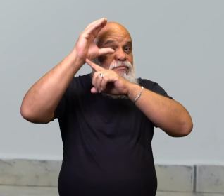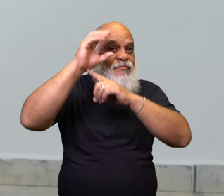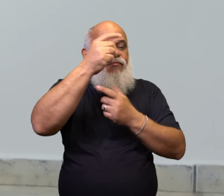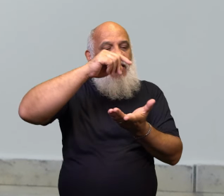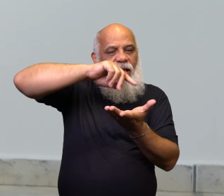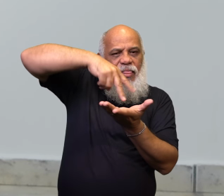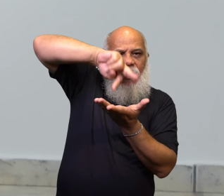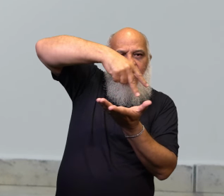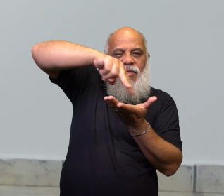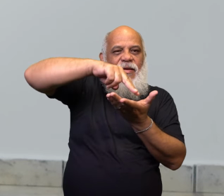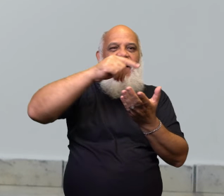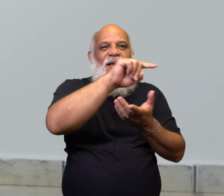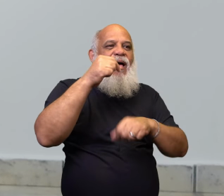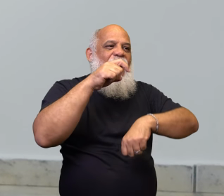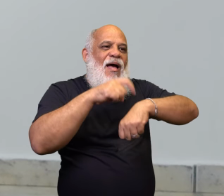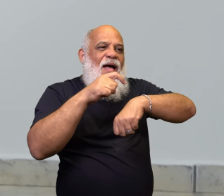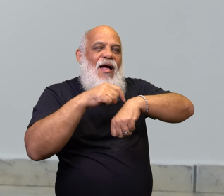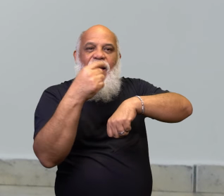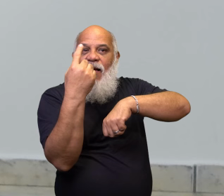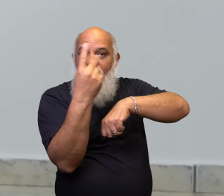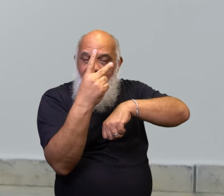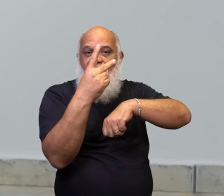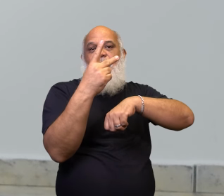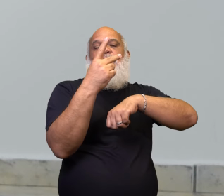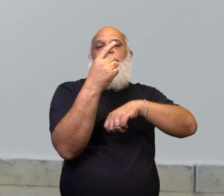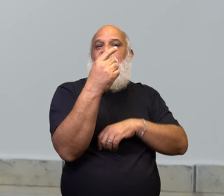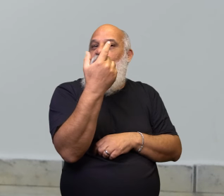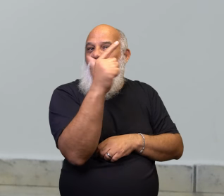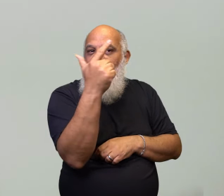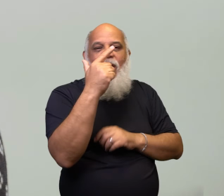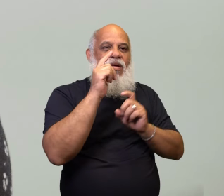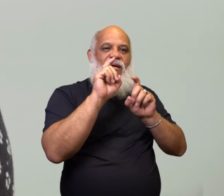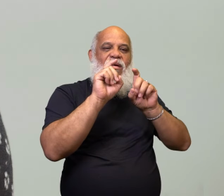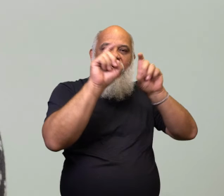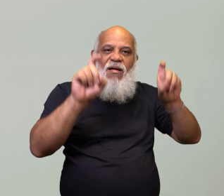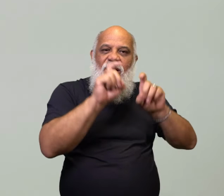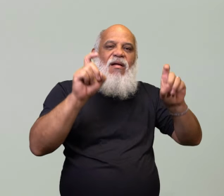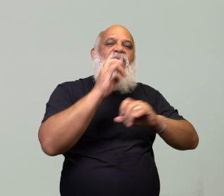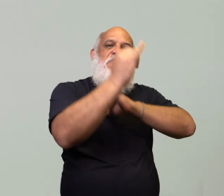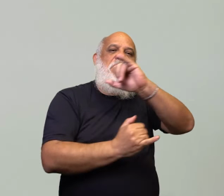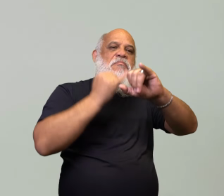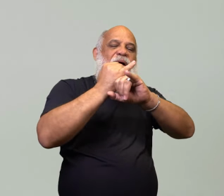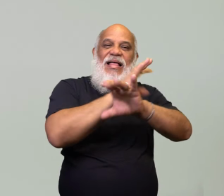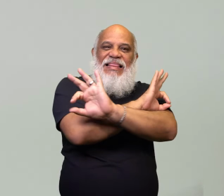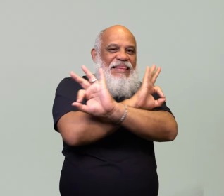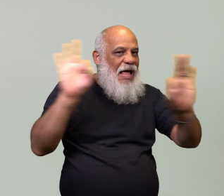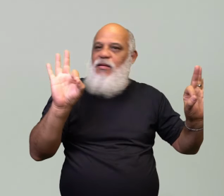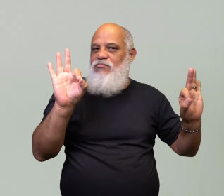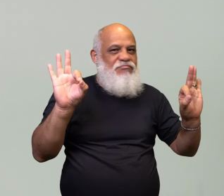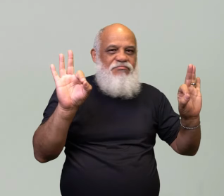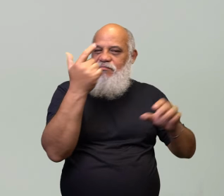né? Mais sem a internet. Veja bem, sem a internet. Olha só, e ali nós ensaiávamos para chegar aos